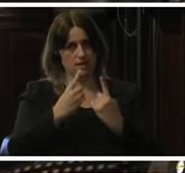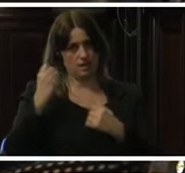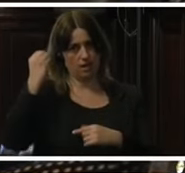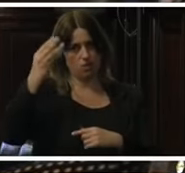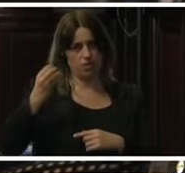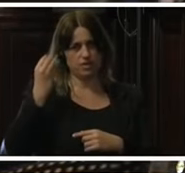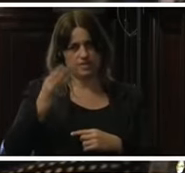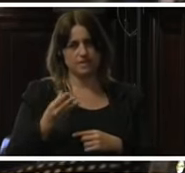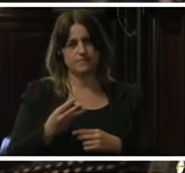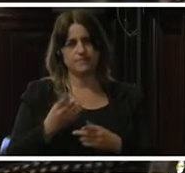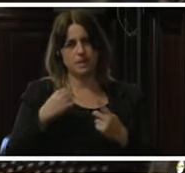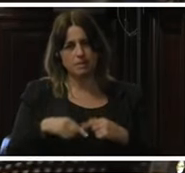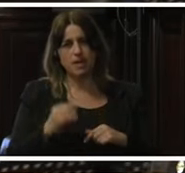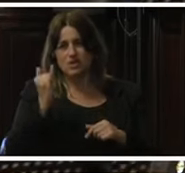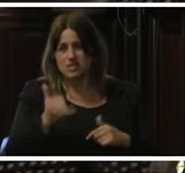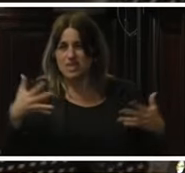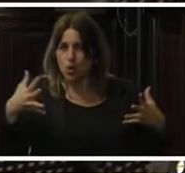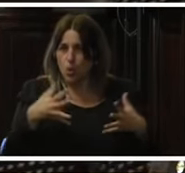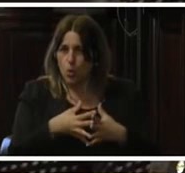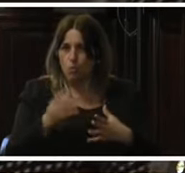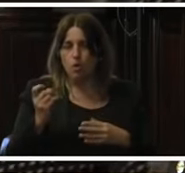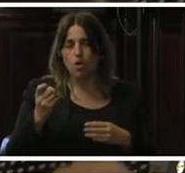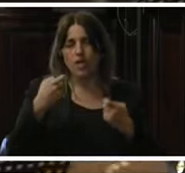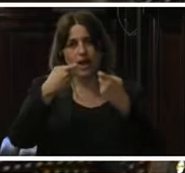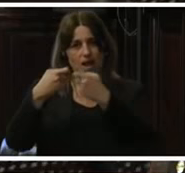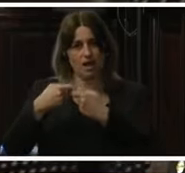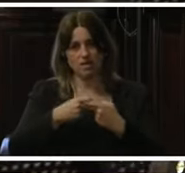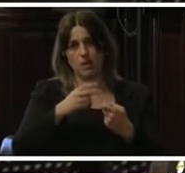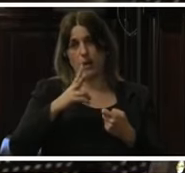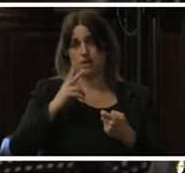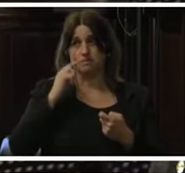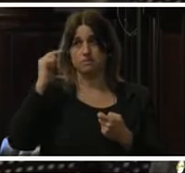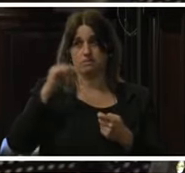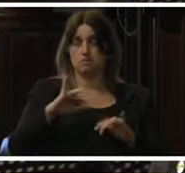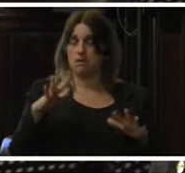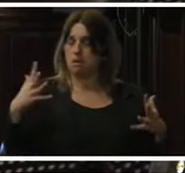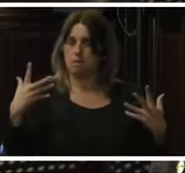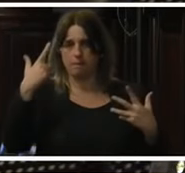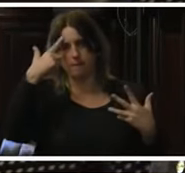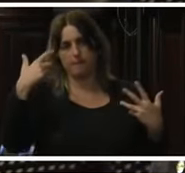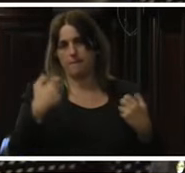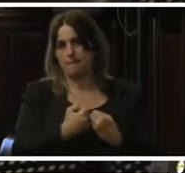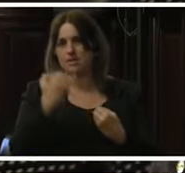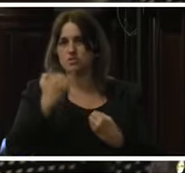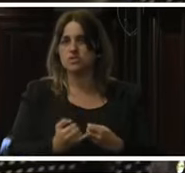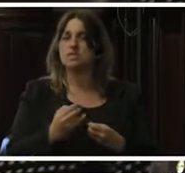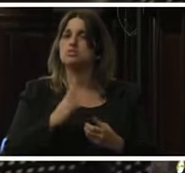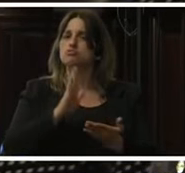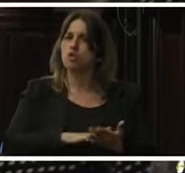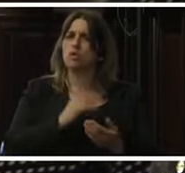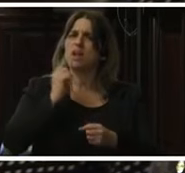delegação da sociedade civil falou da em possível impacto da portaria sobre o trabalho escravo nos povos